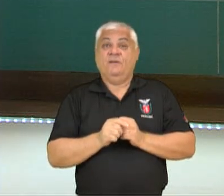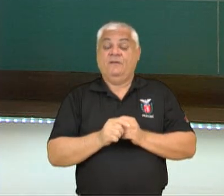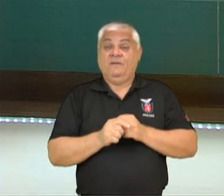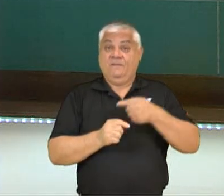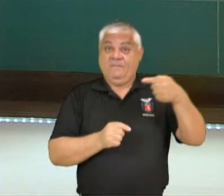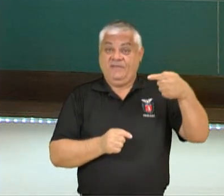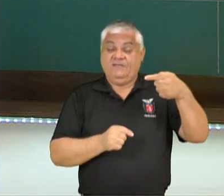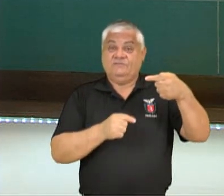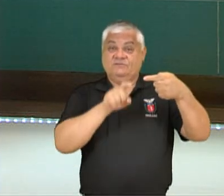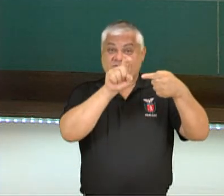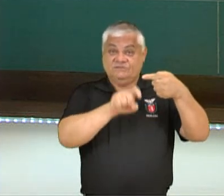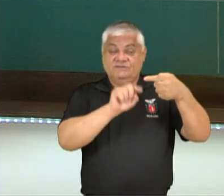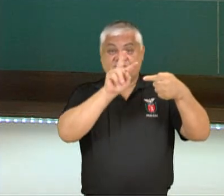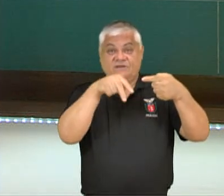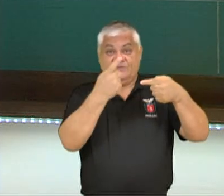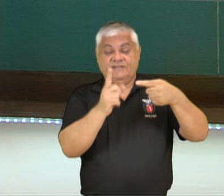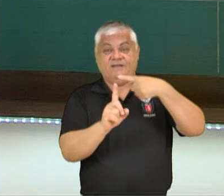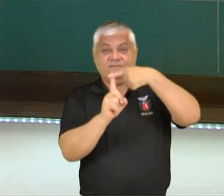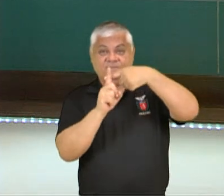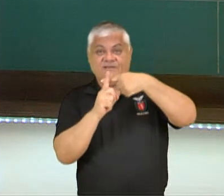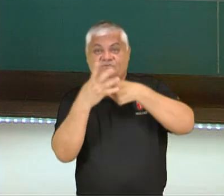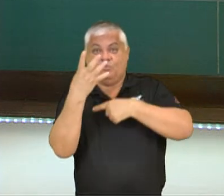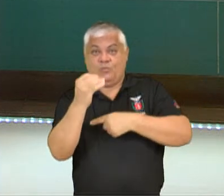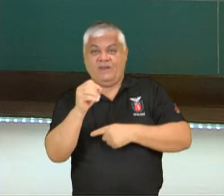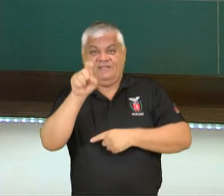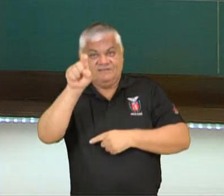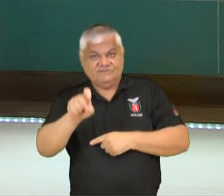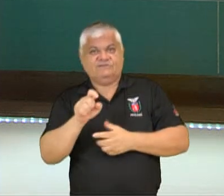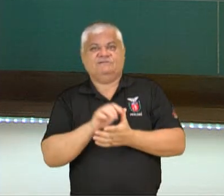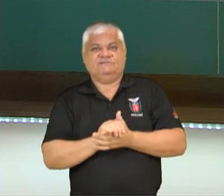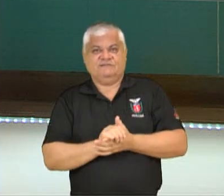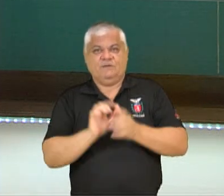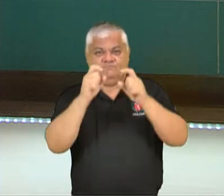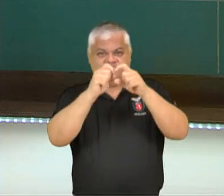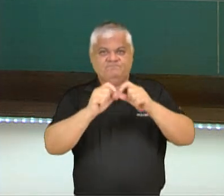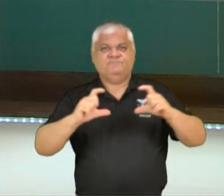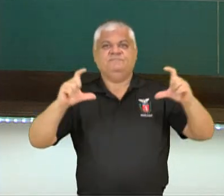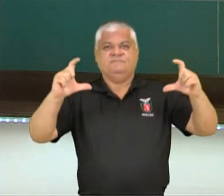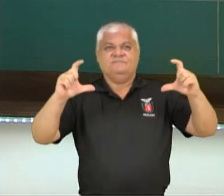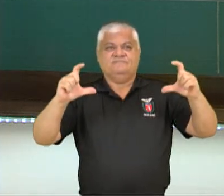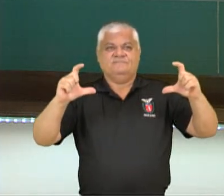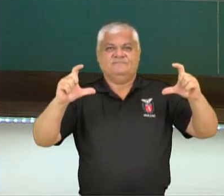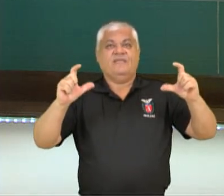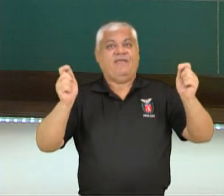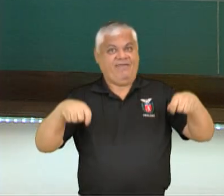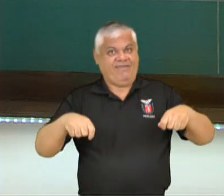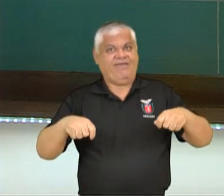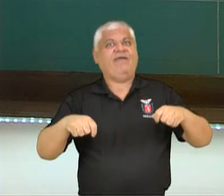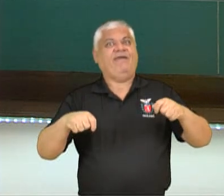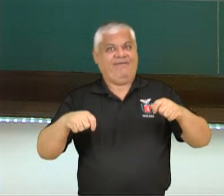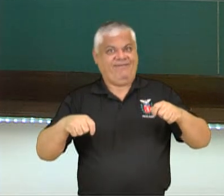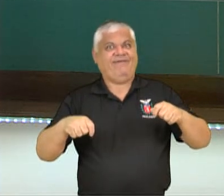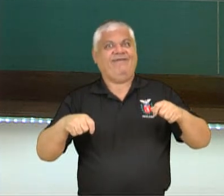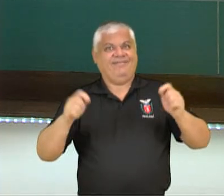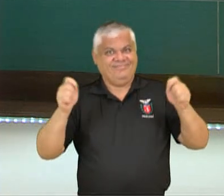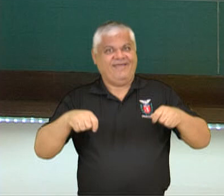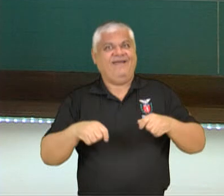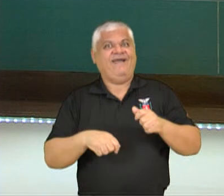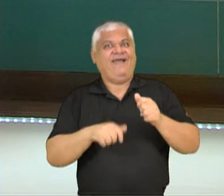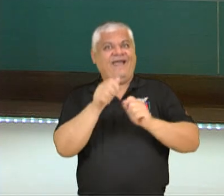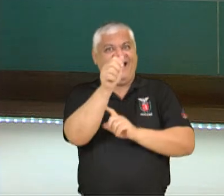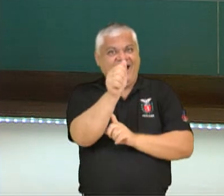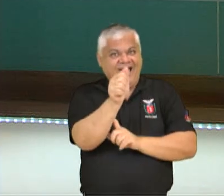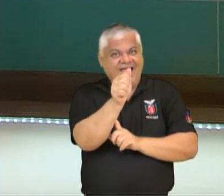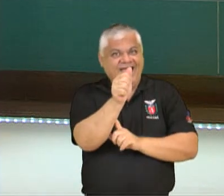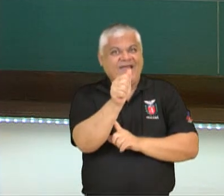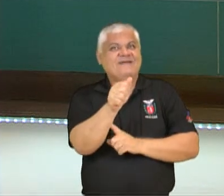mais 40x. Notem, é uma função quadrática. Uma função quadrática com o coeficiente a